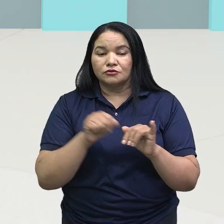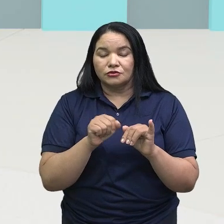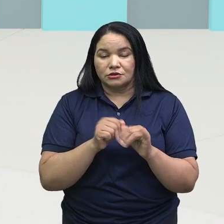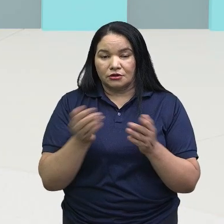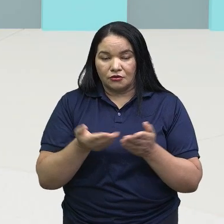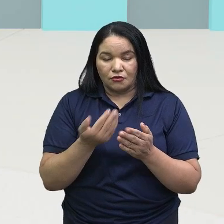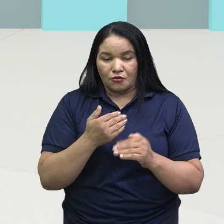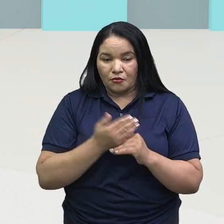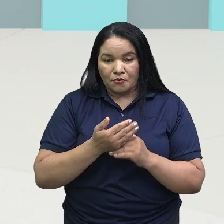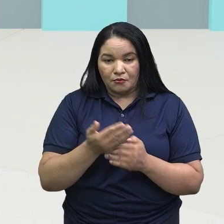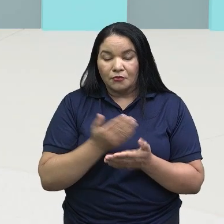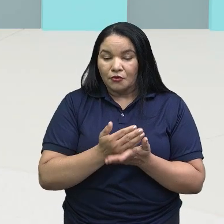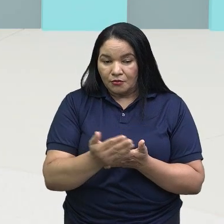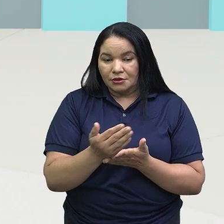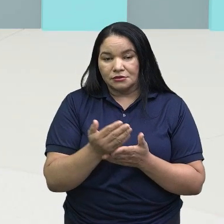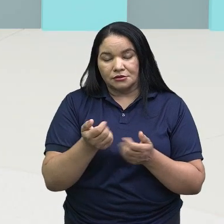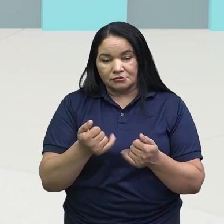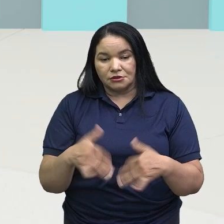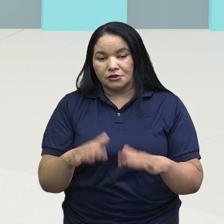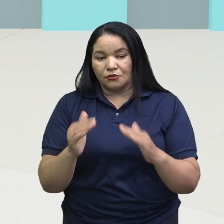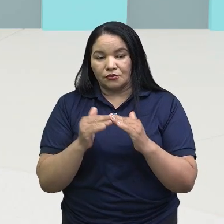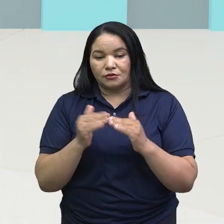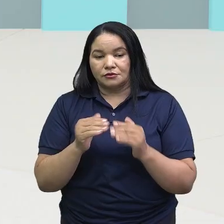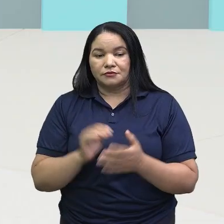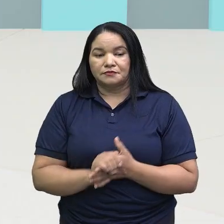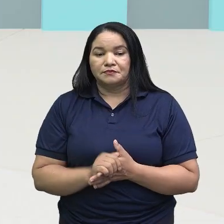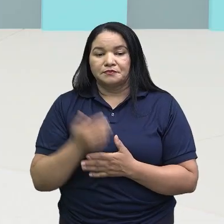as concordâncias, né? Continuando.